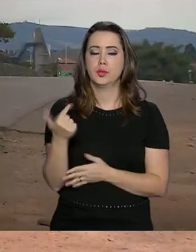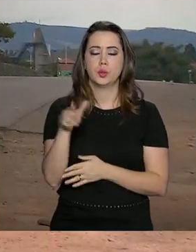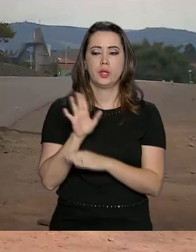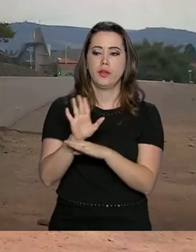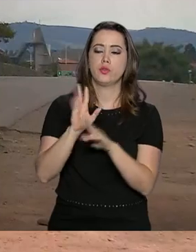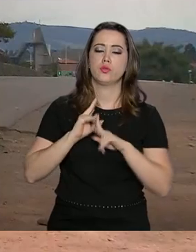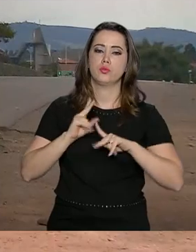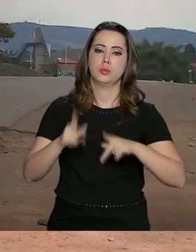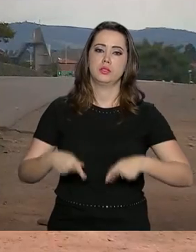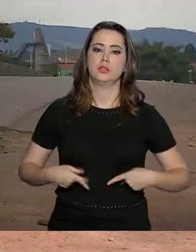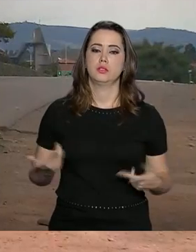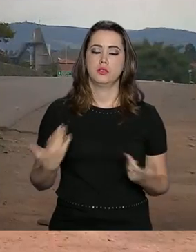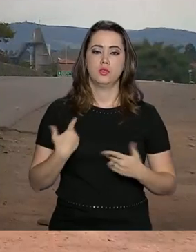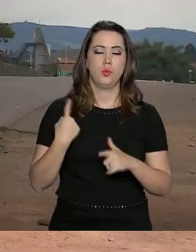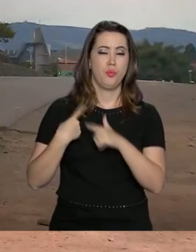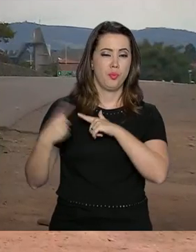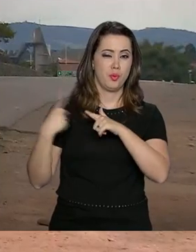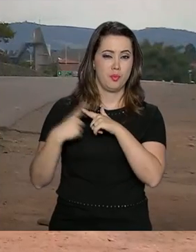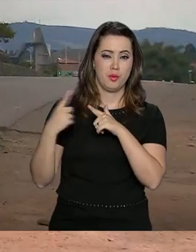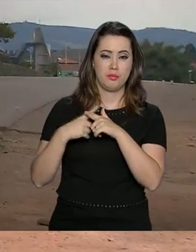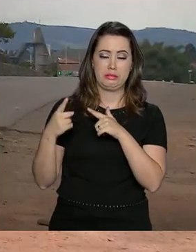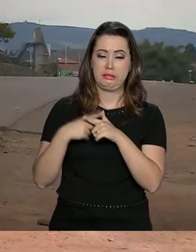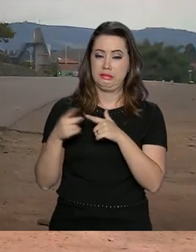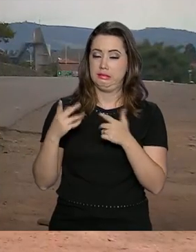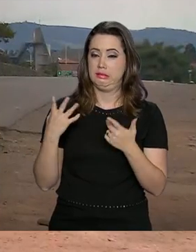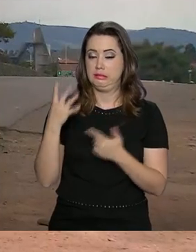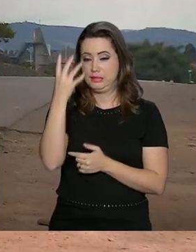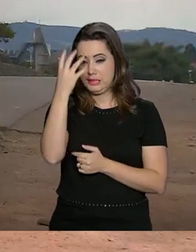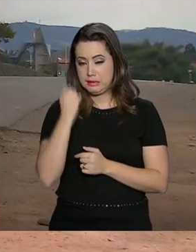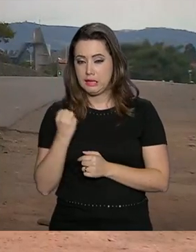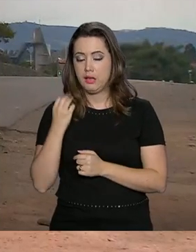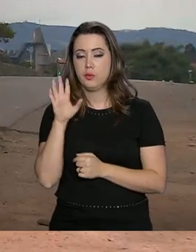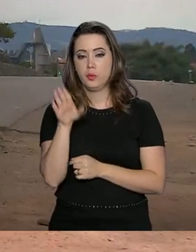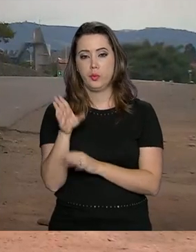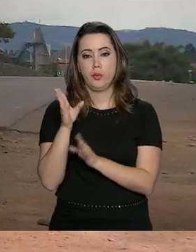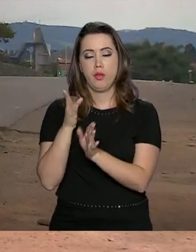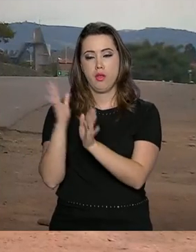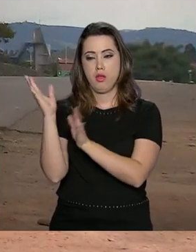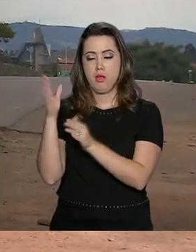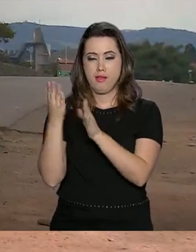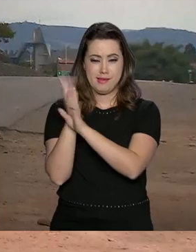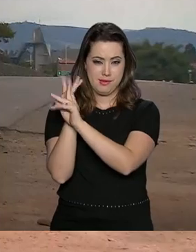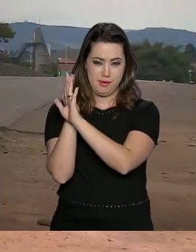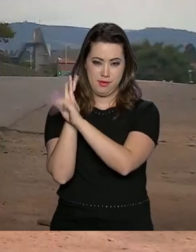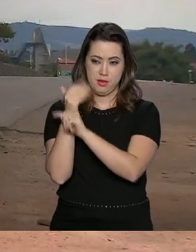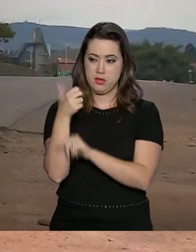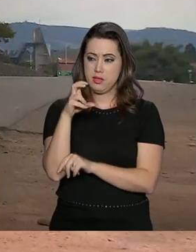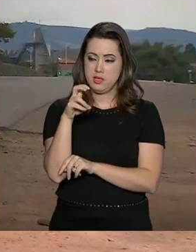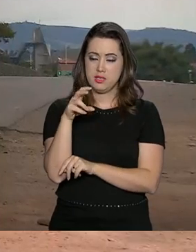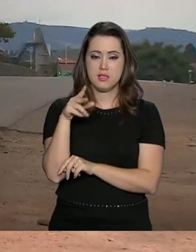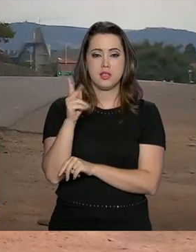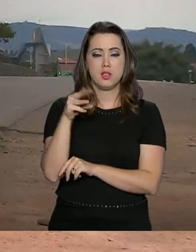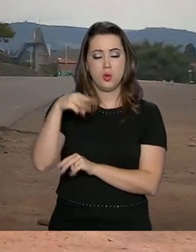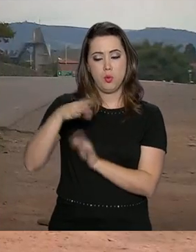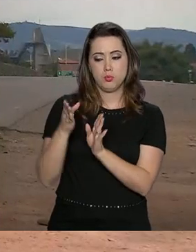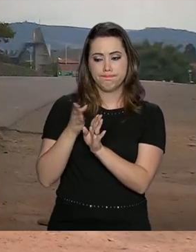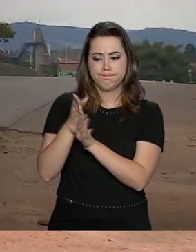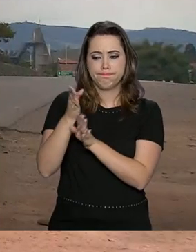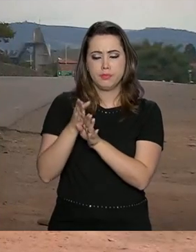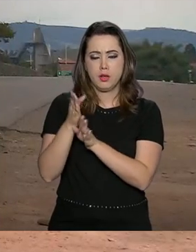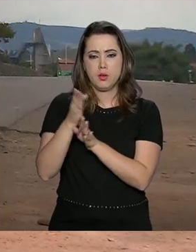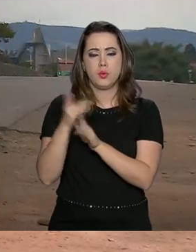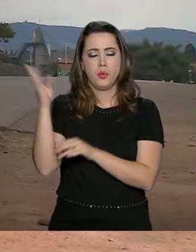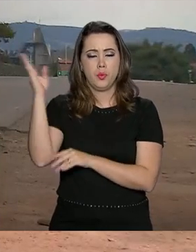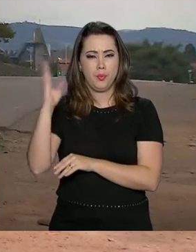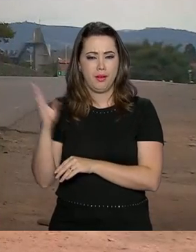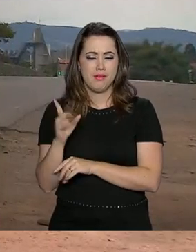ajuda humanitária, a situação está crítica. Em Santa Helena de Uerém, a 15 quilômetros daqui da fronteira, há relatos que